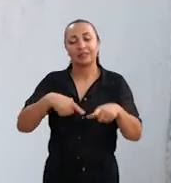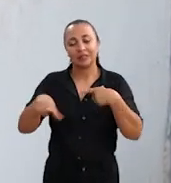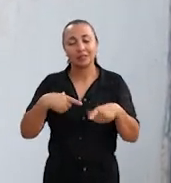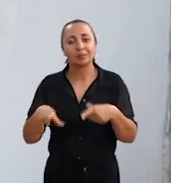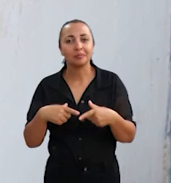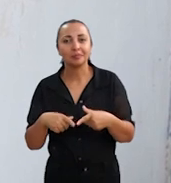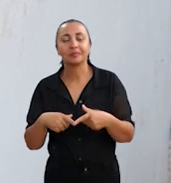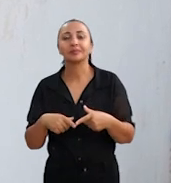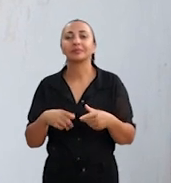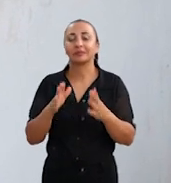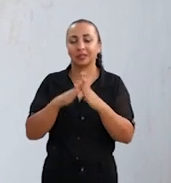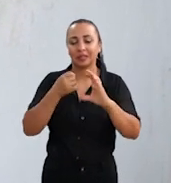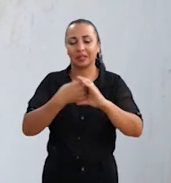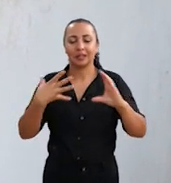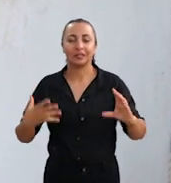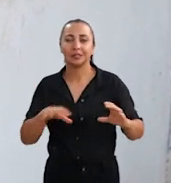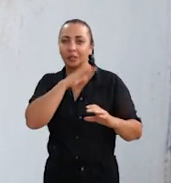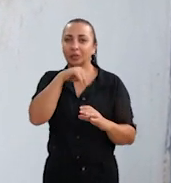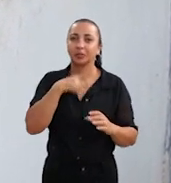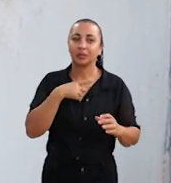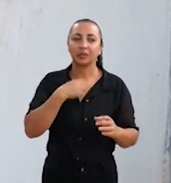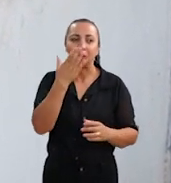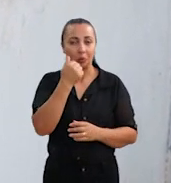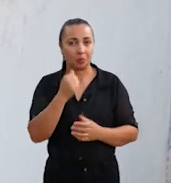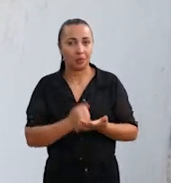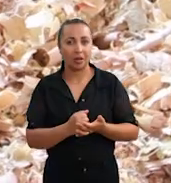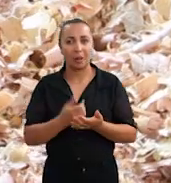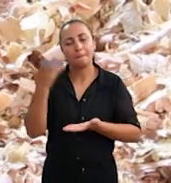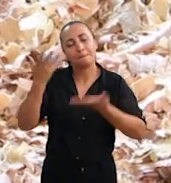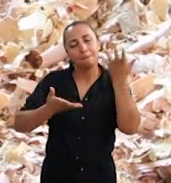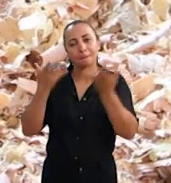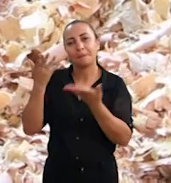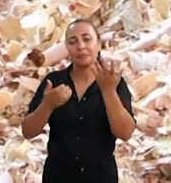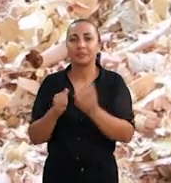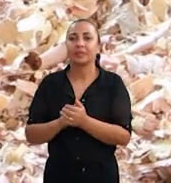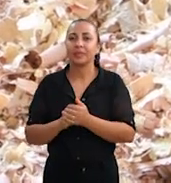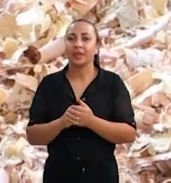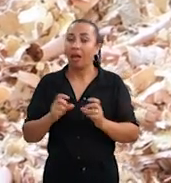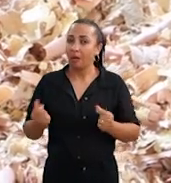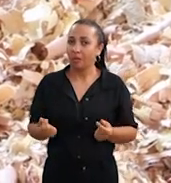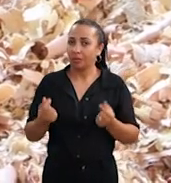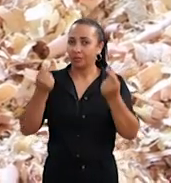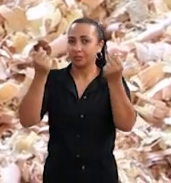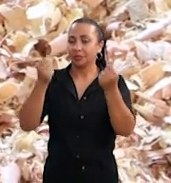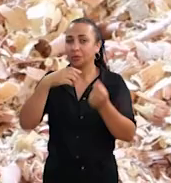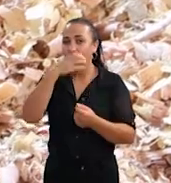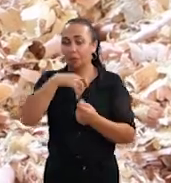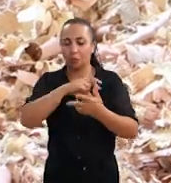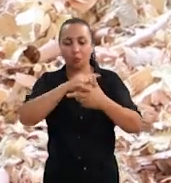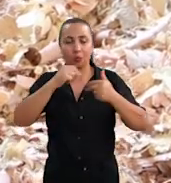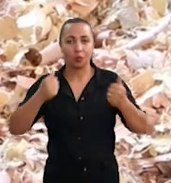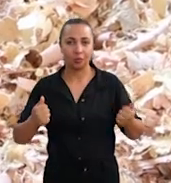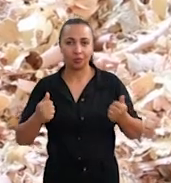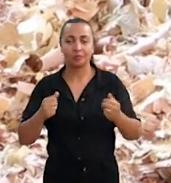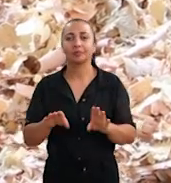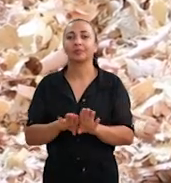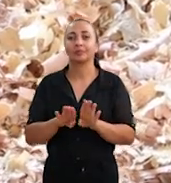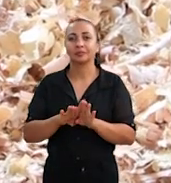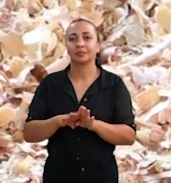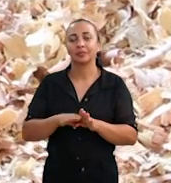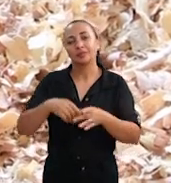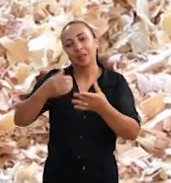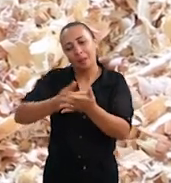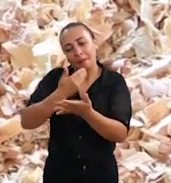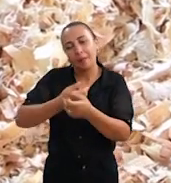nas características de ter uma dieta não tão balanceada, com enriquecimentos. Frutas na dieta, o